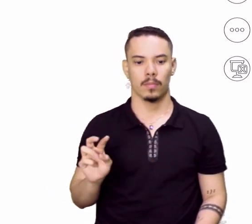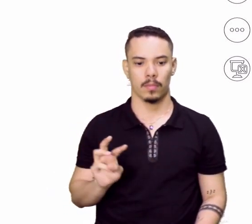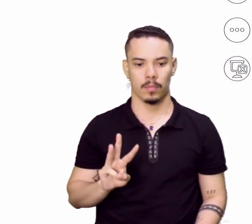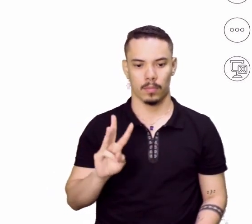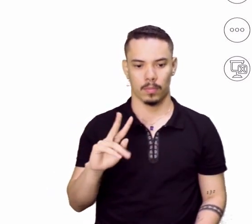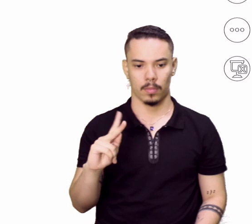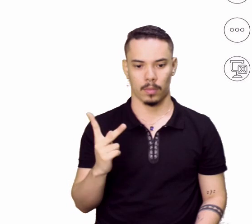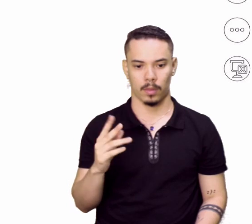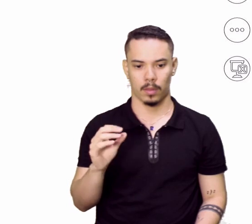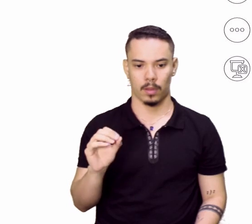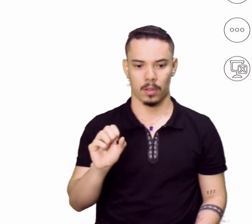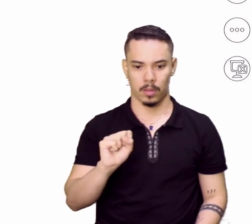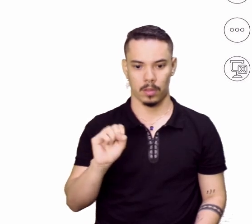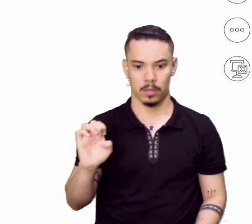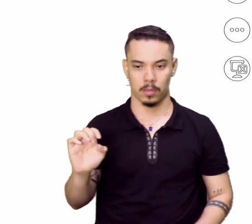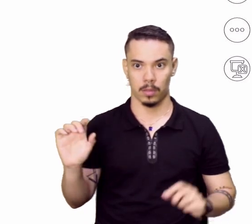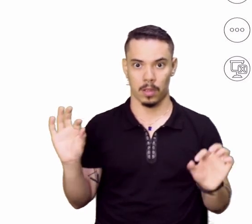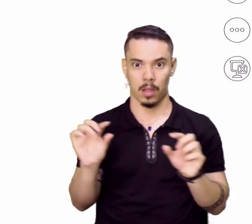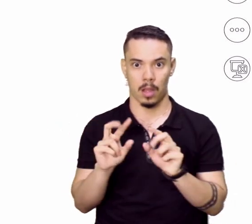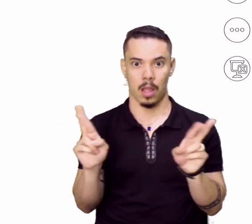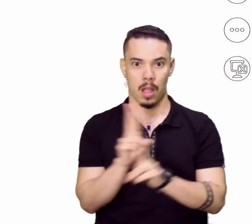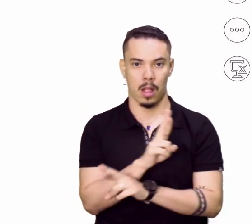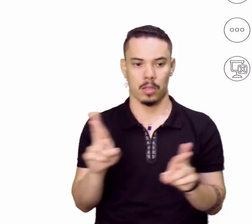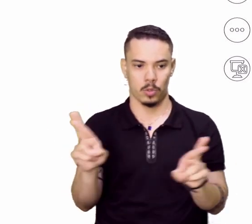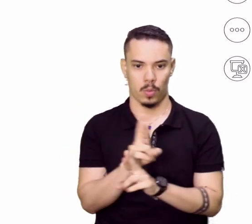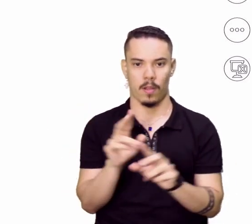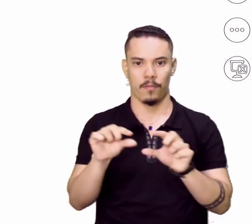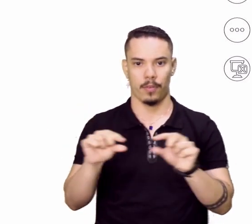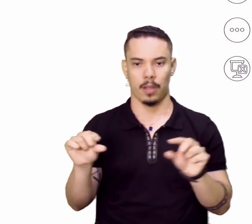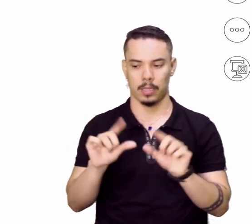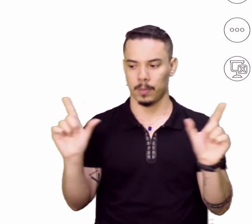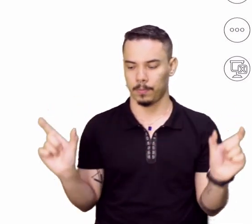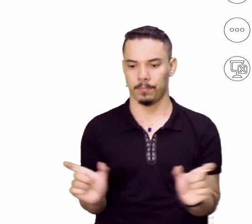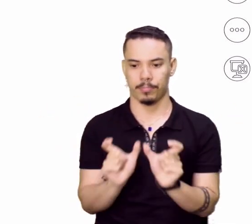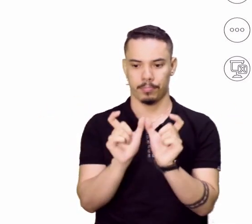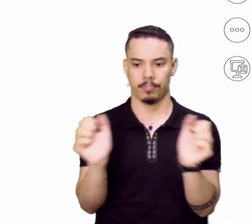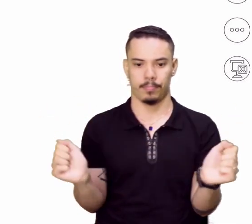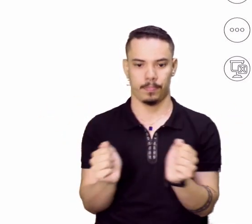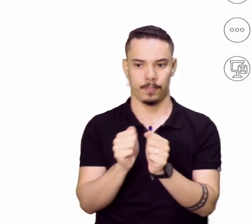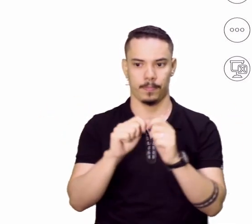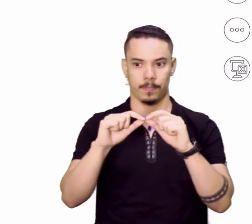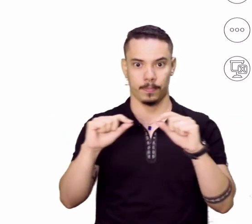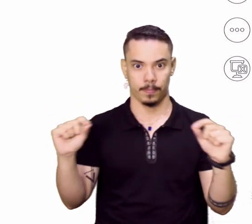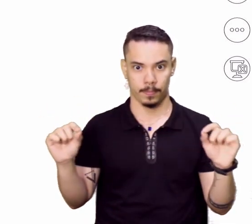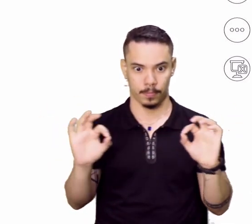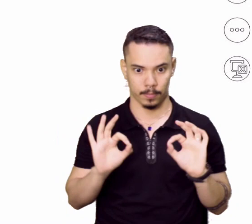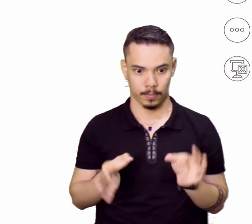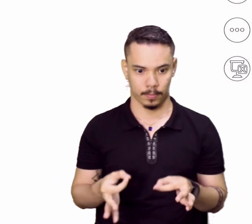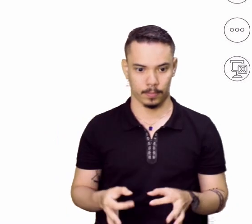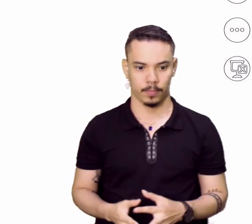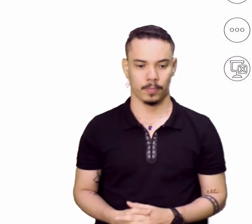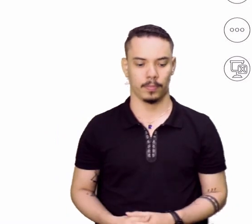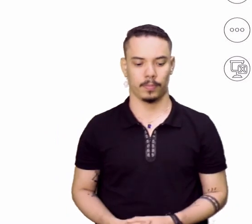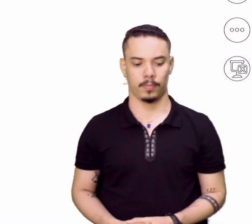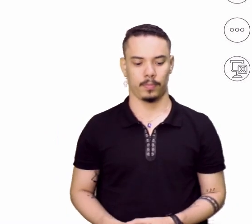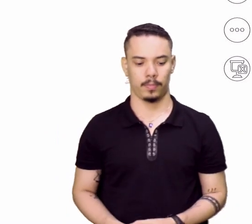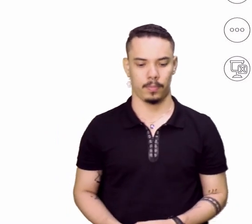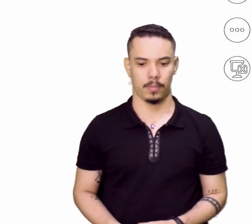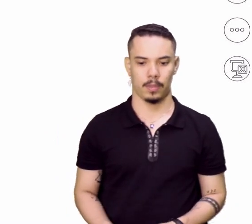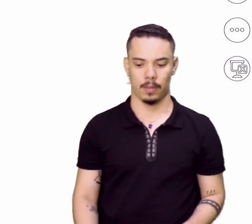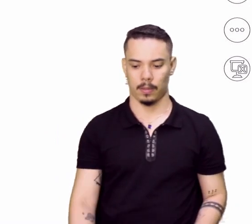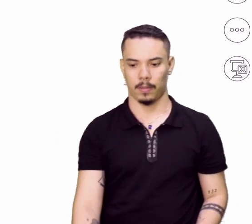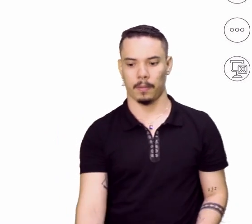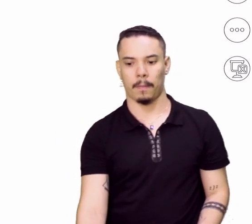relacionar essa frase com essa. No caso, esta com essa, tá? E aí temos this is Jack, este é o